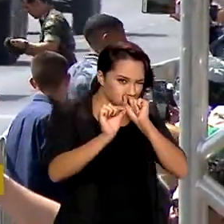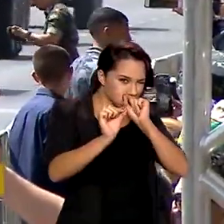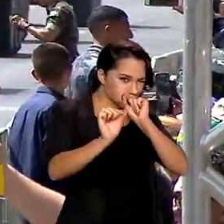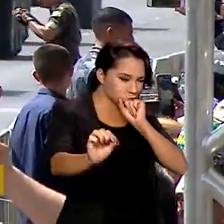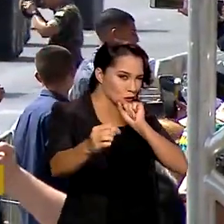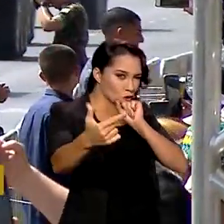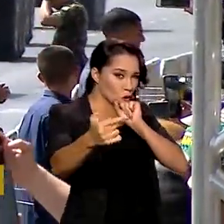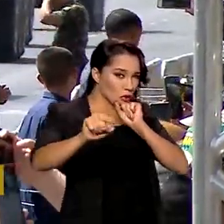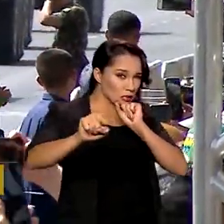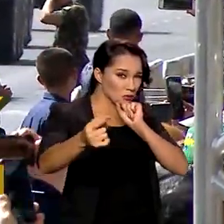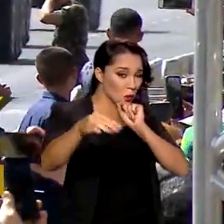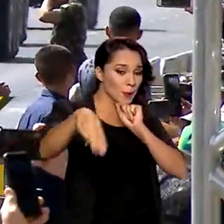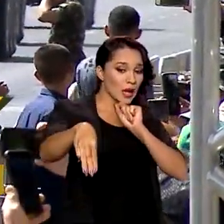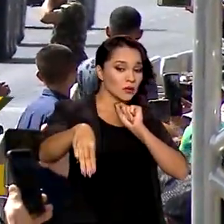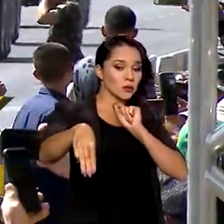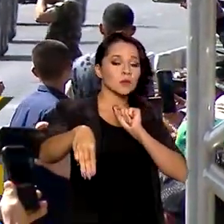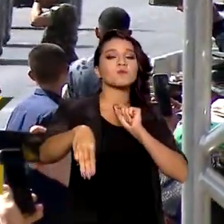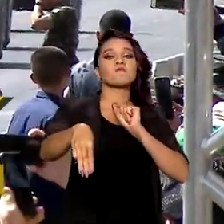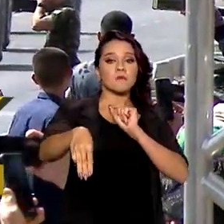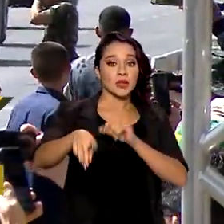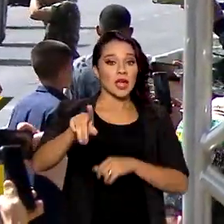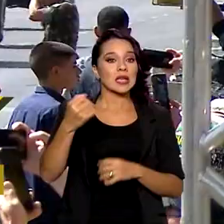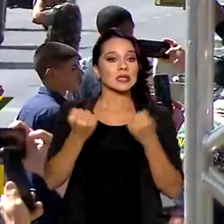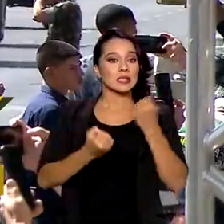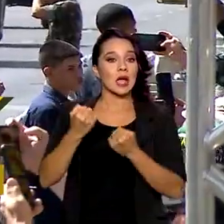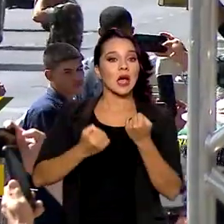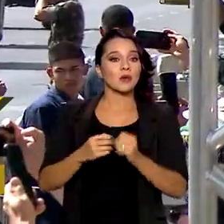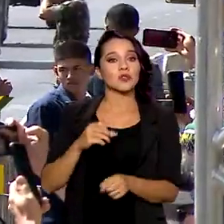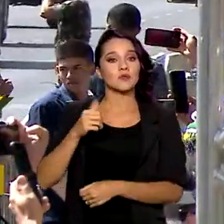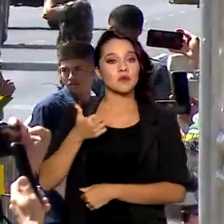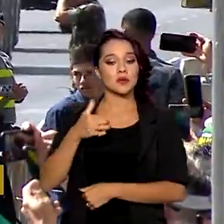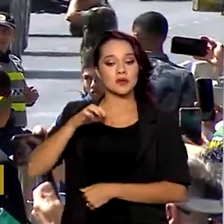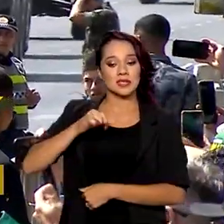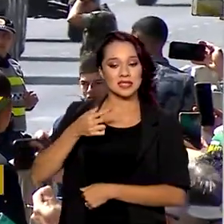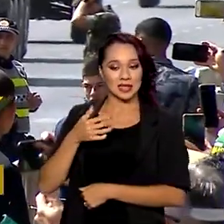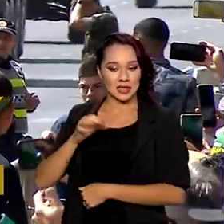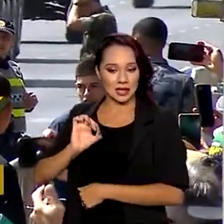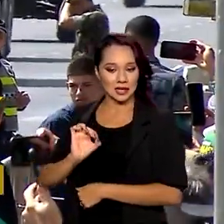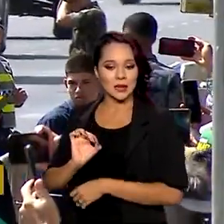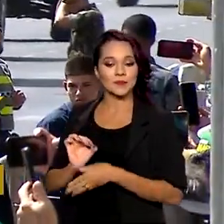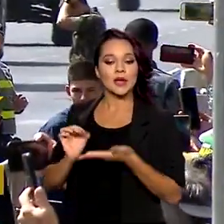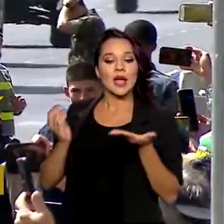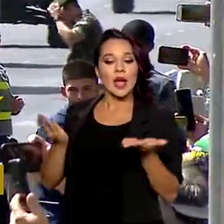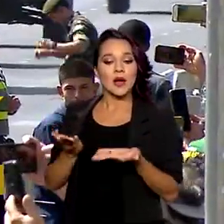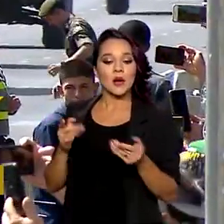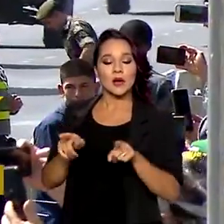Né? Essas viaturas, elas são da década de 70, estão sofrendo agora um processo de revitalização.